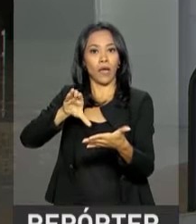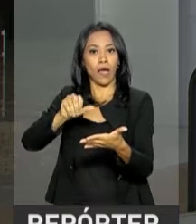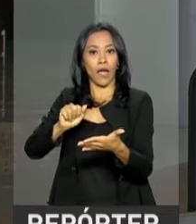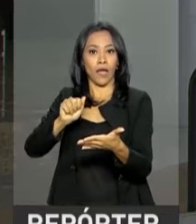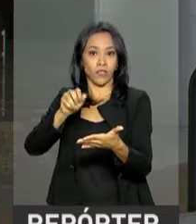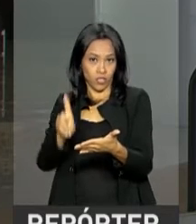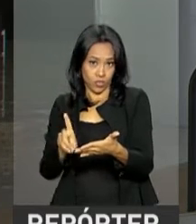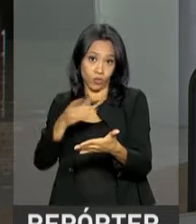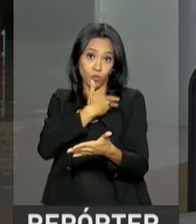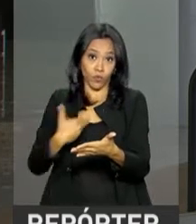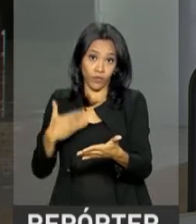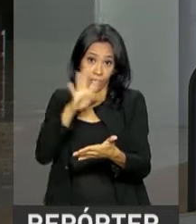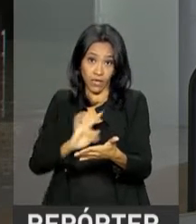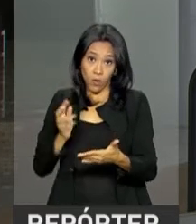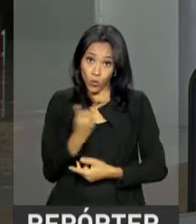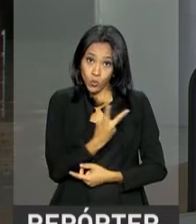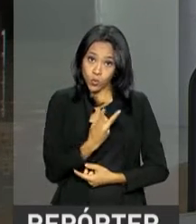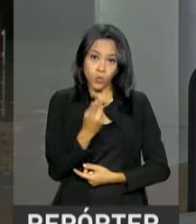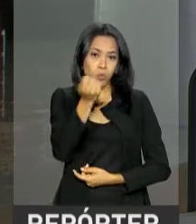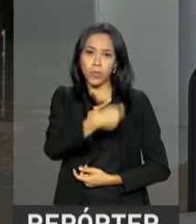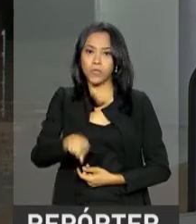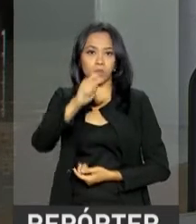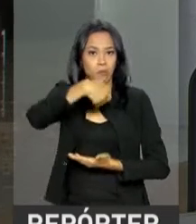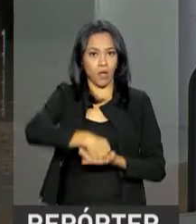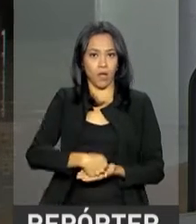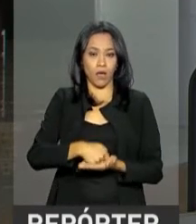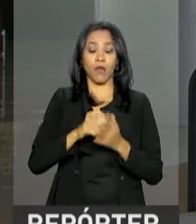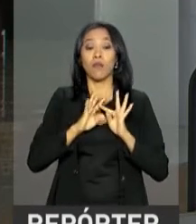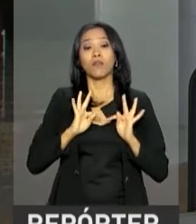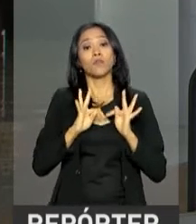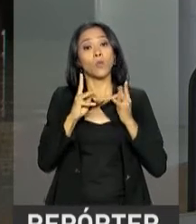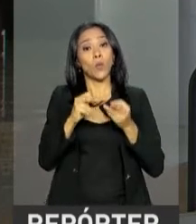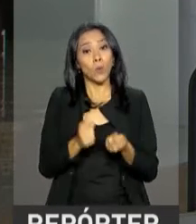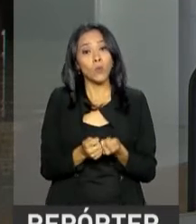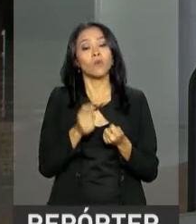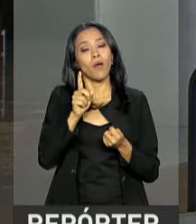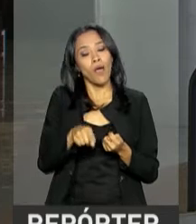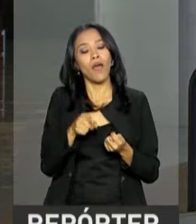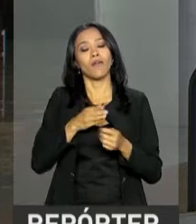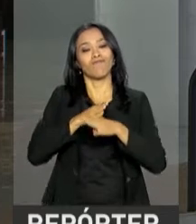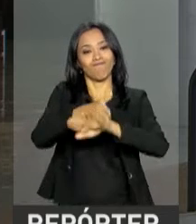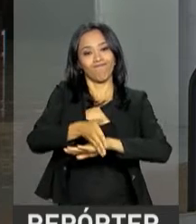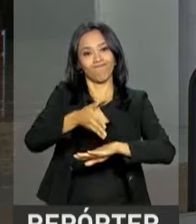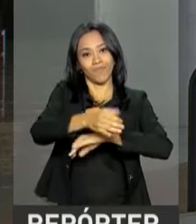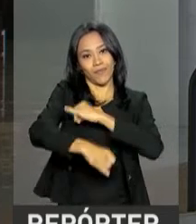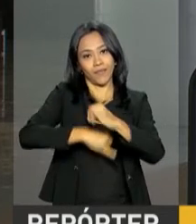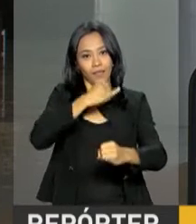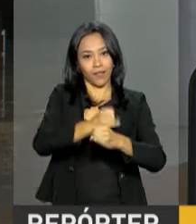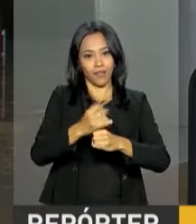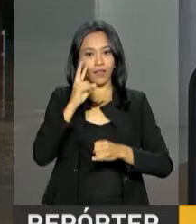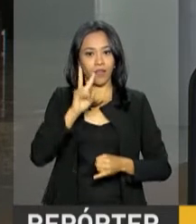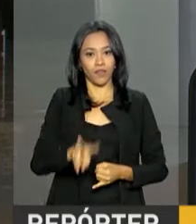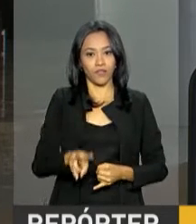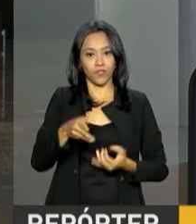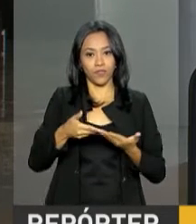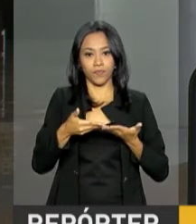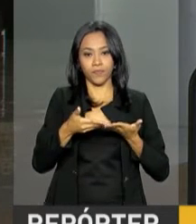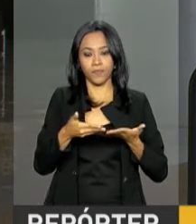não precisam pagar essa taxa todo o processo de inscrição é pela internet no endereço